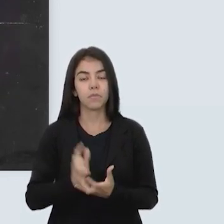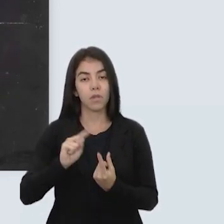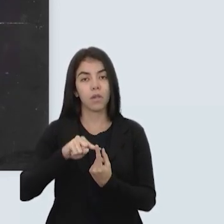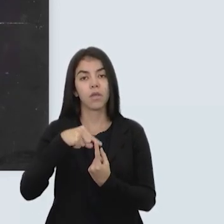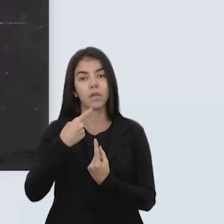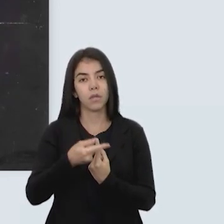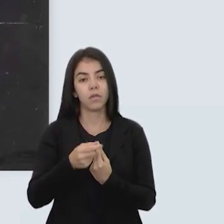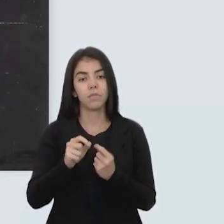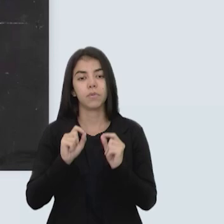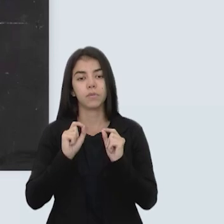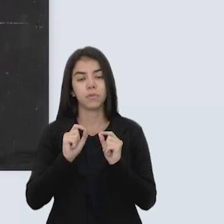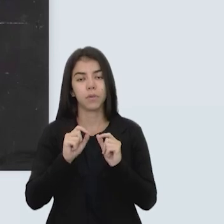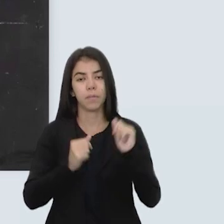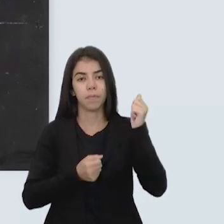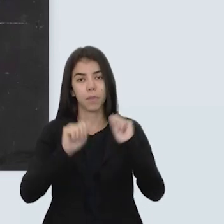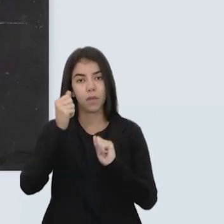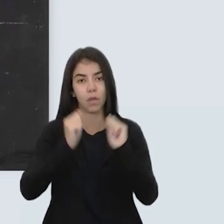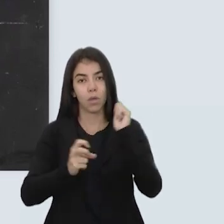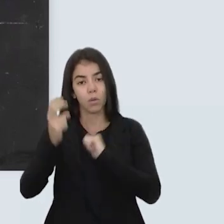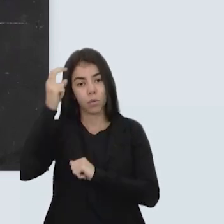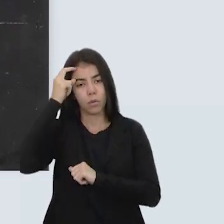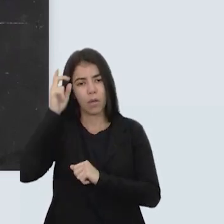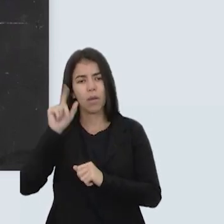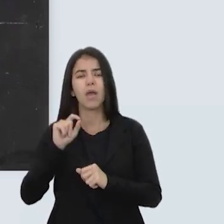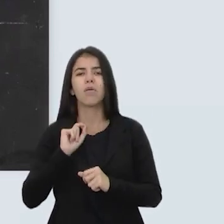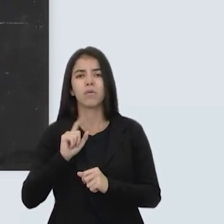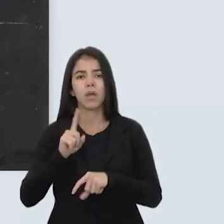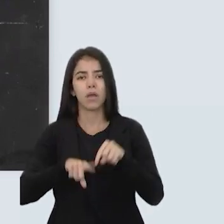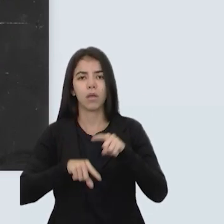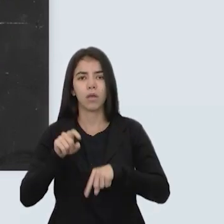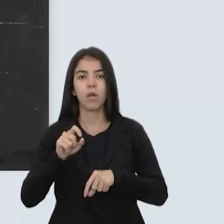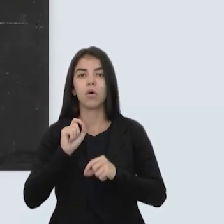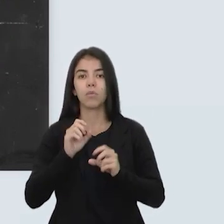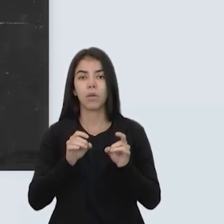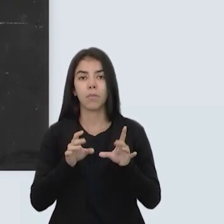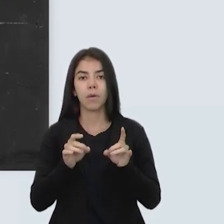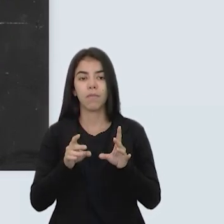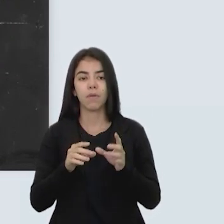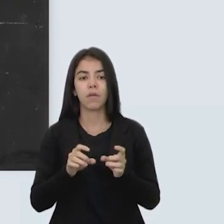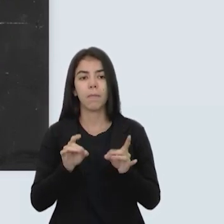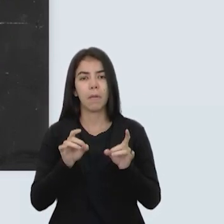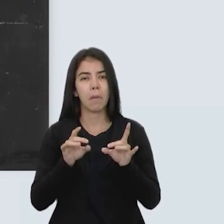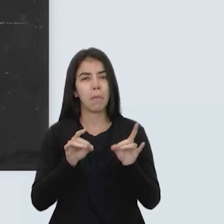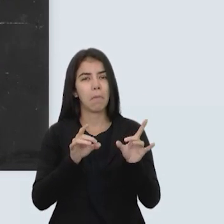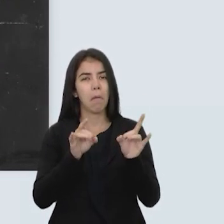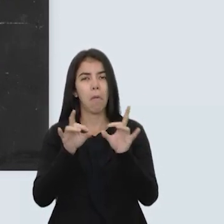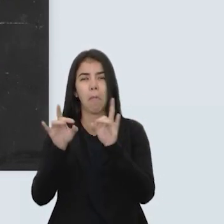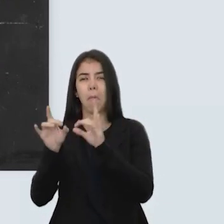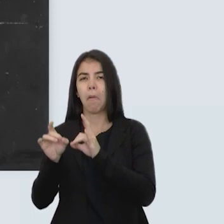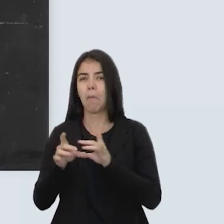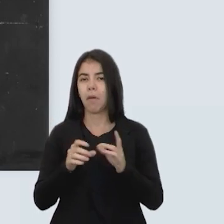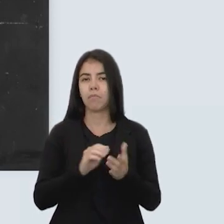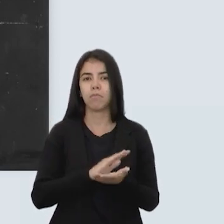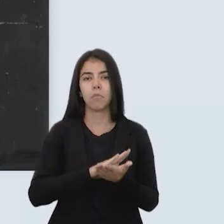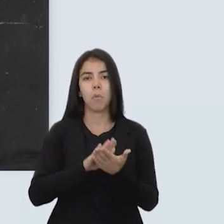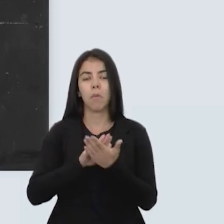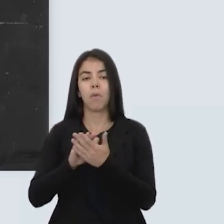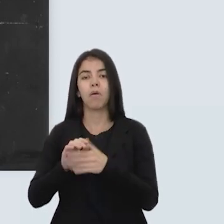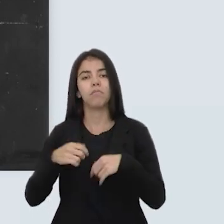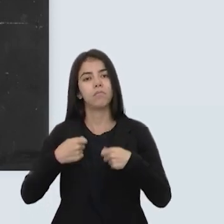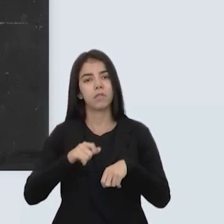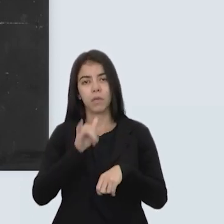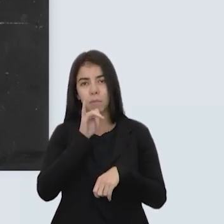Depois vem a indústria cultural. São obras feitas para vender. Vender muito, vender para todo mundo. Você não precisa